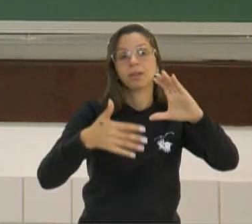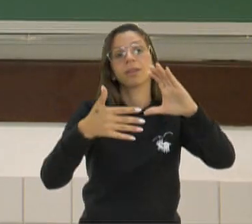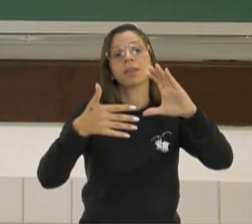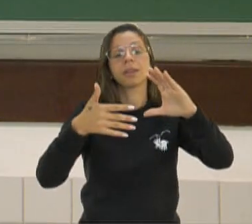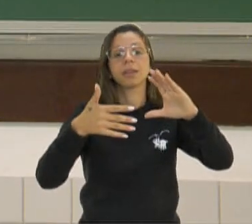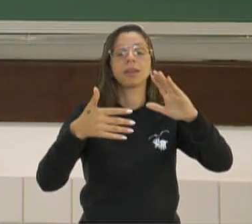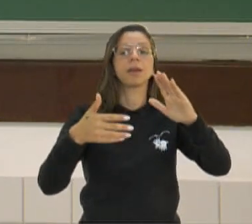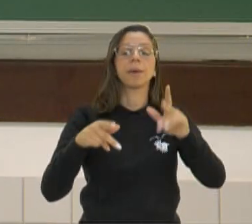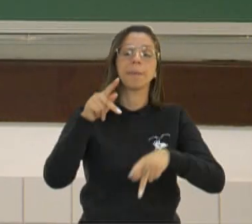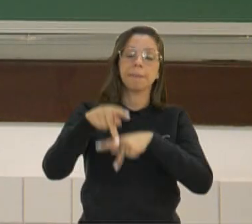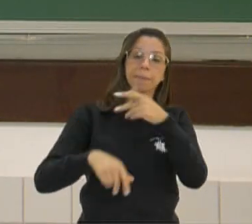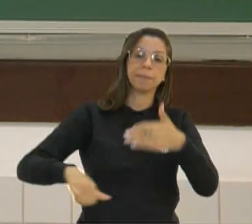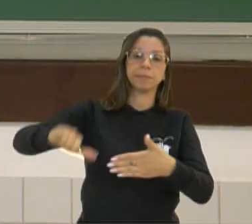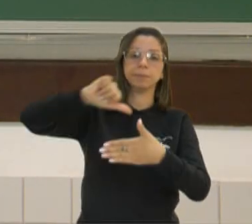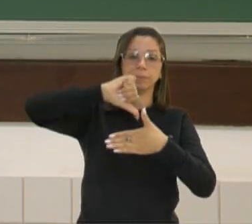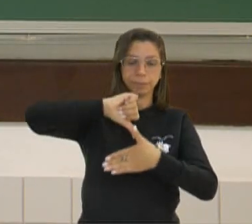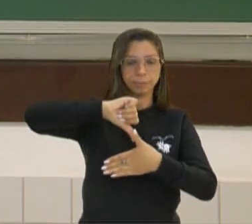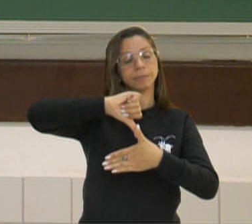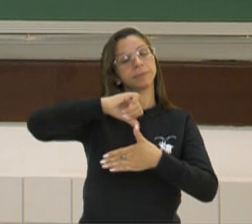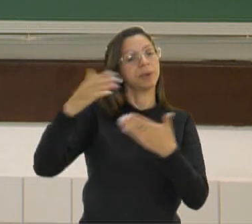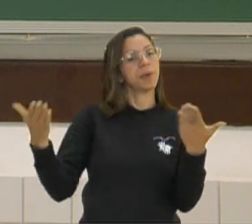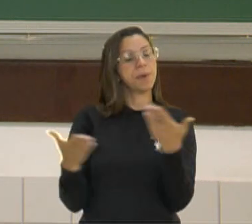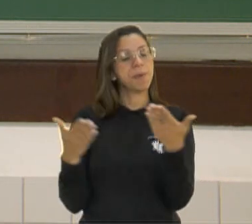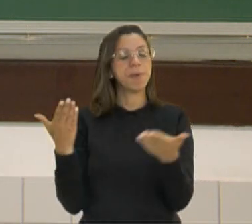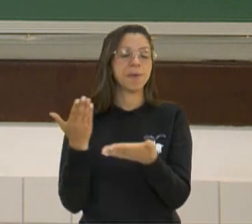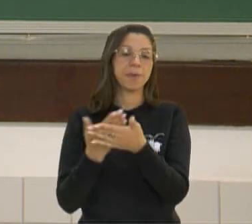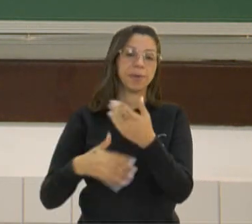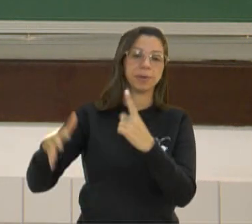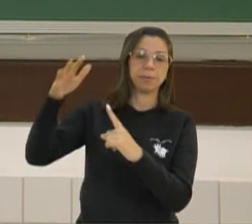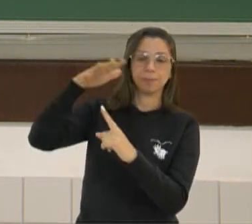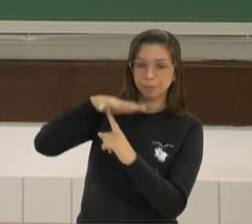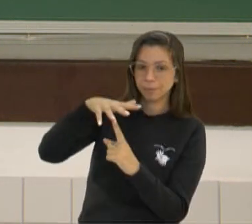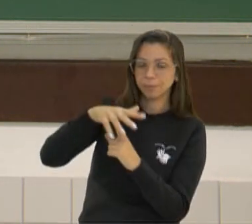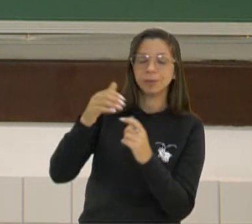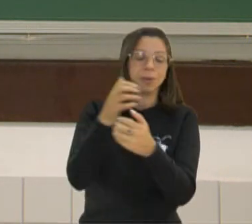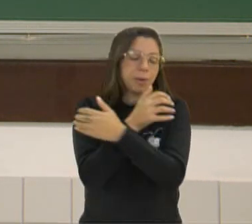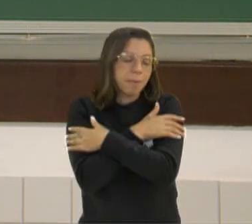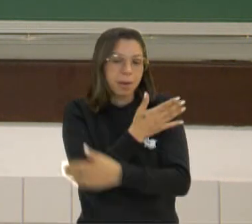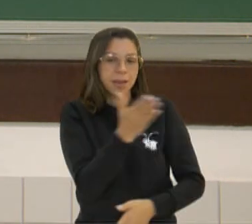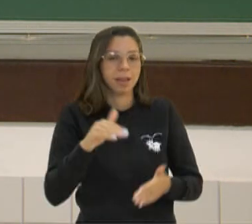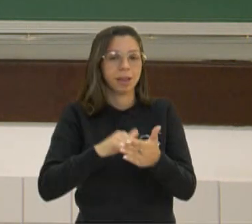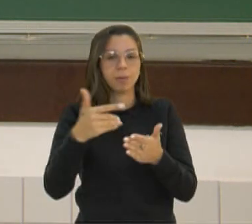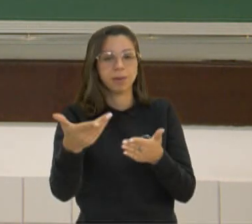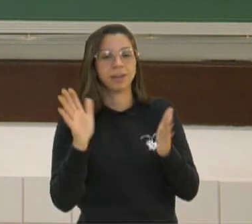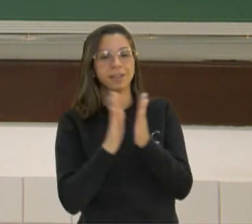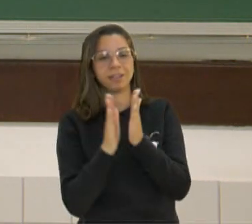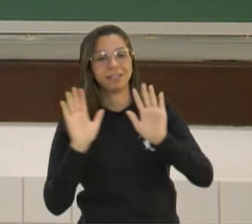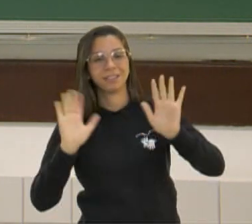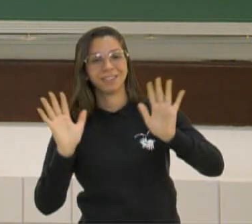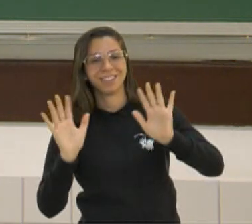características da população da América do Sul. Essa foi mais uma Aula Paraná. Um abraço e até a próxima.